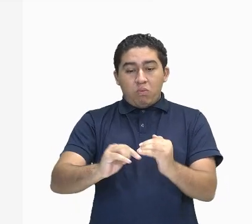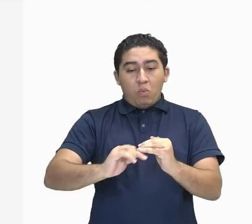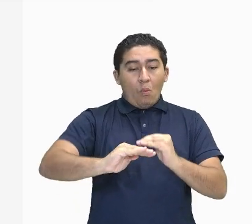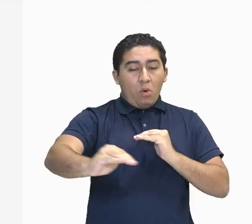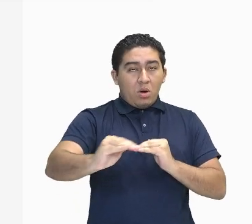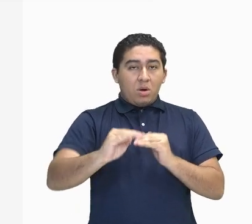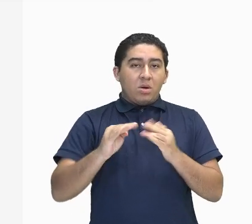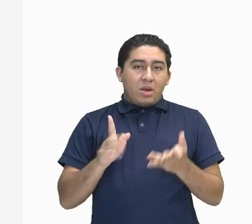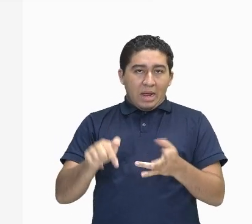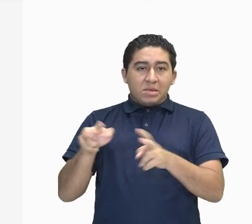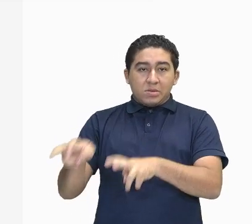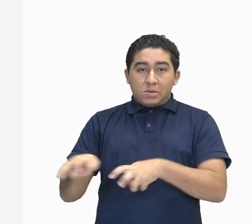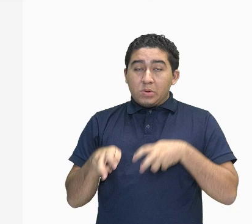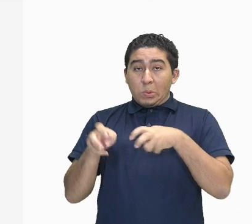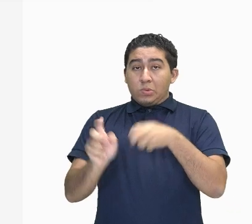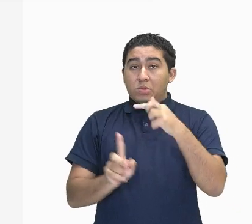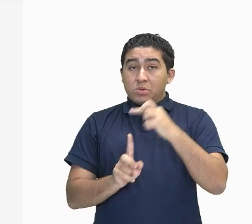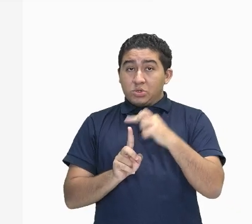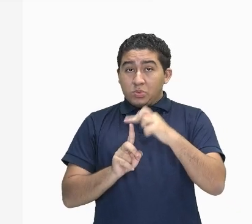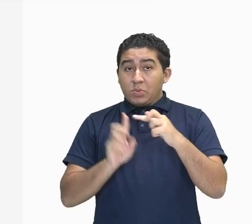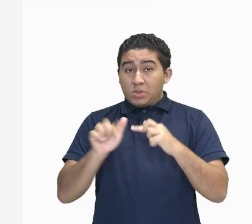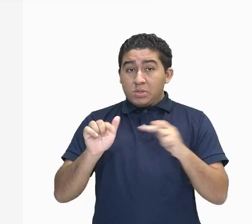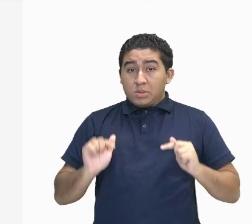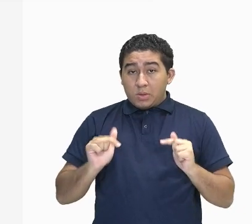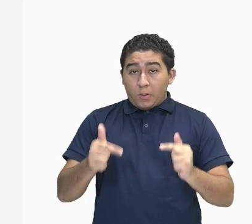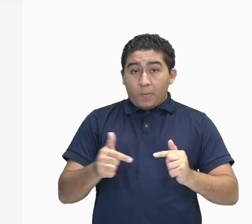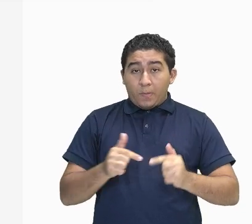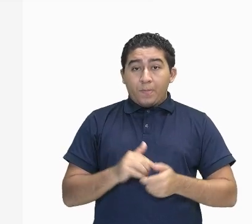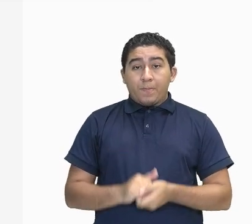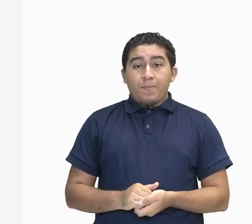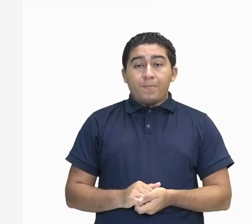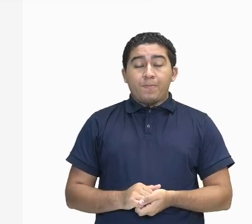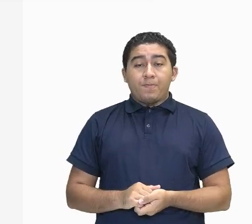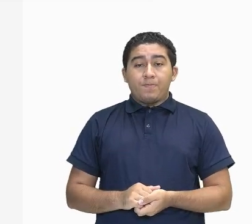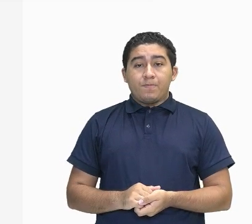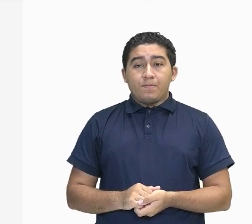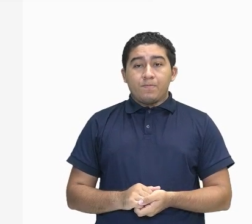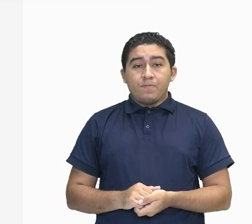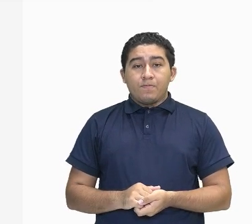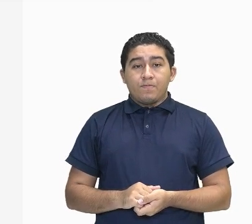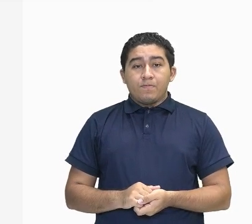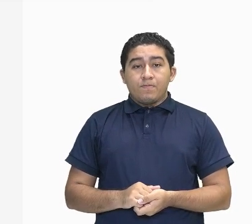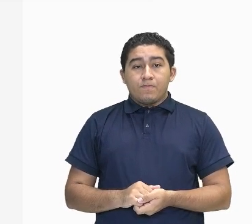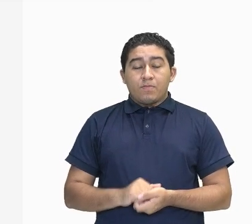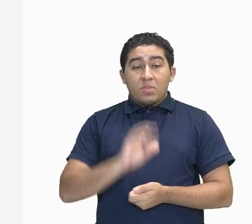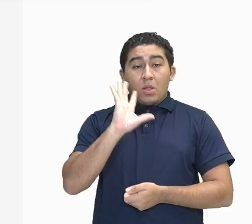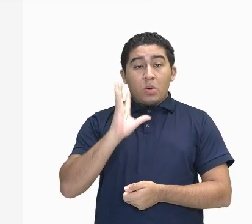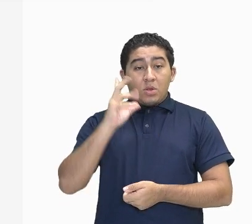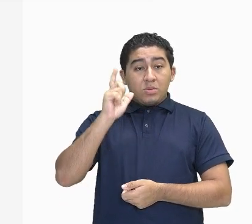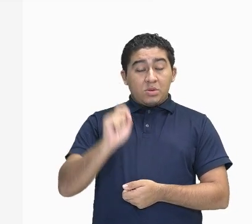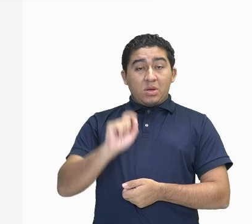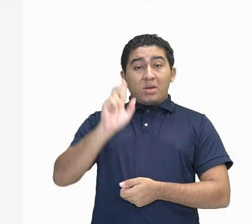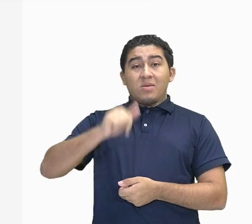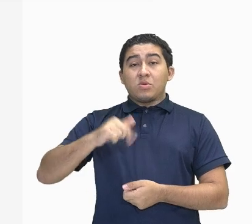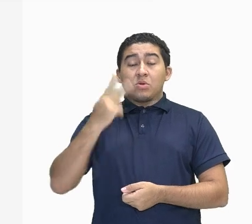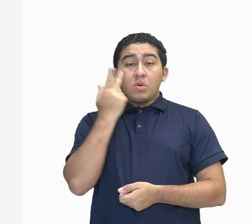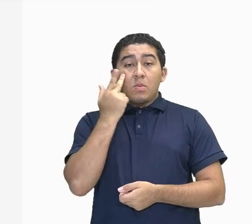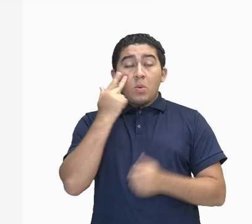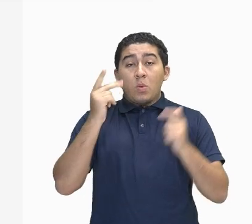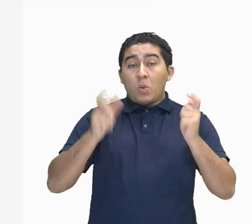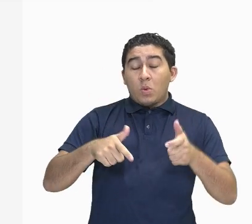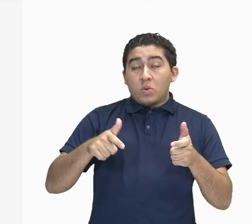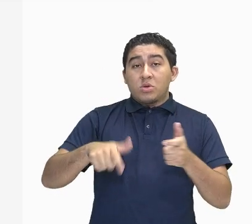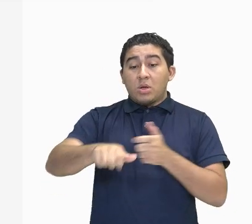agricultura itinerante, gente, essa prática agrícola, acaba sendo comum em áreas com